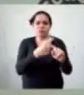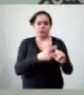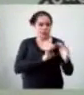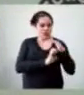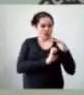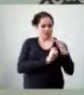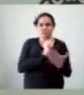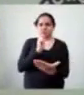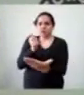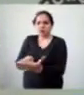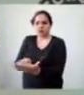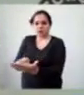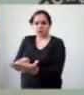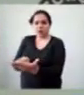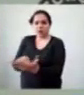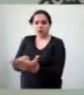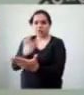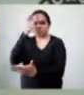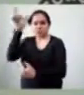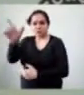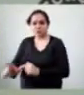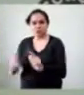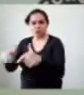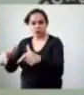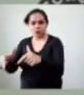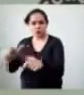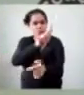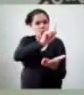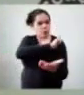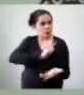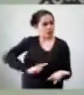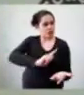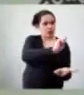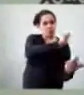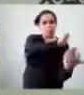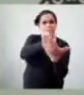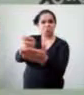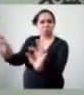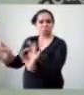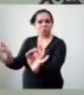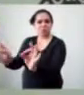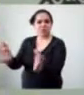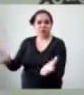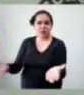possa arguir de qualquer forma. Foi inserido nesse projeto